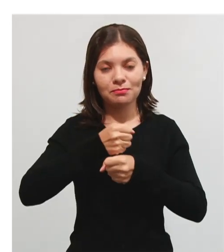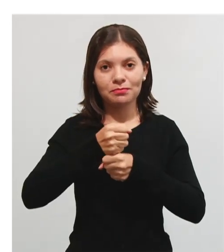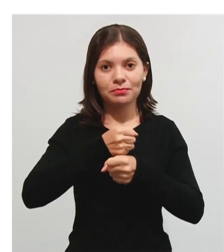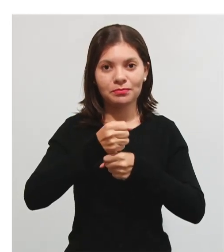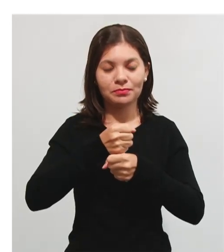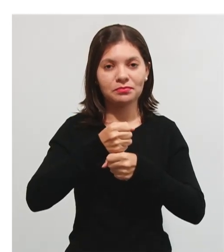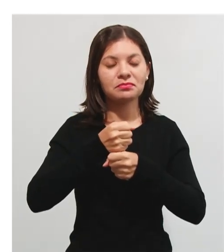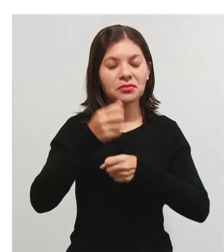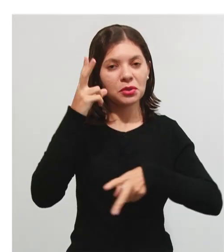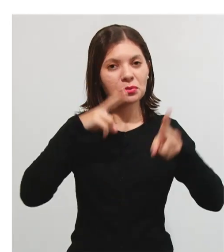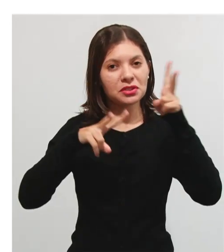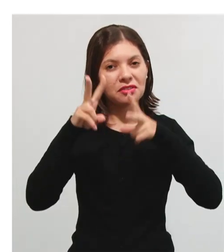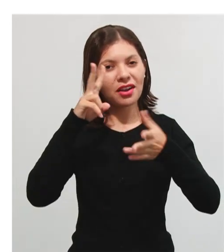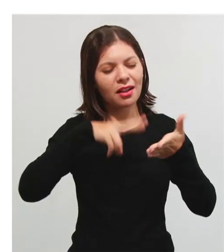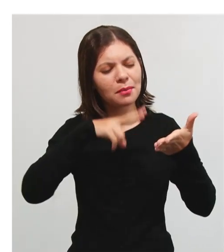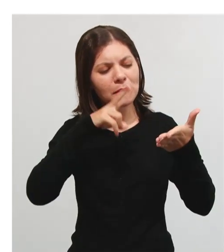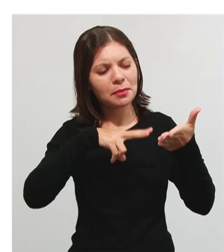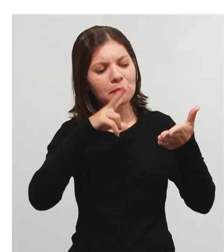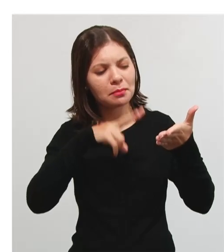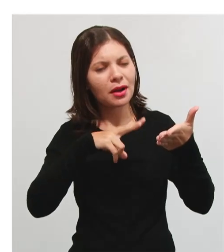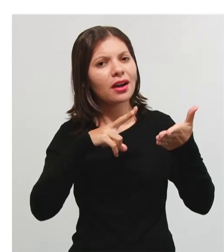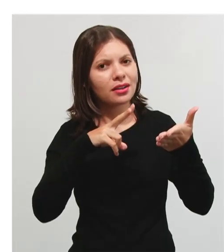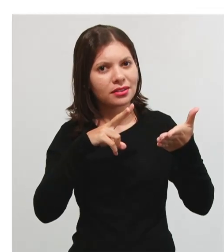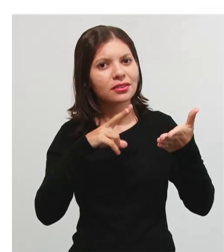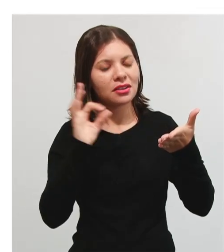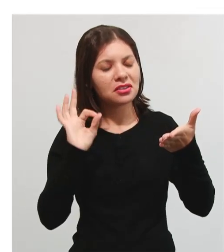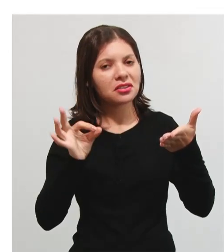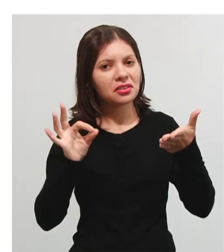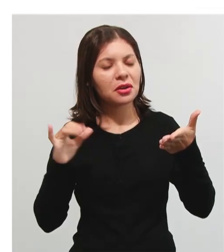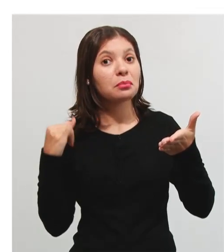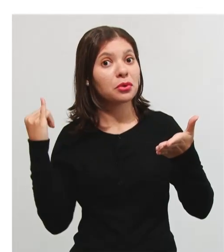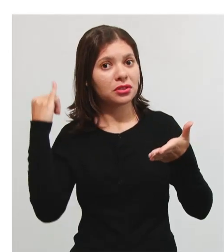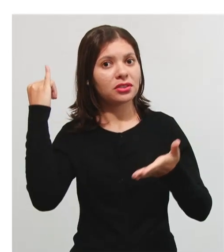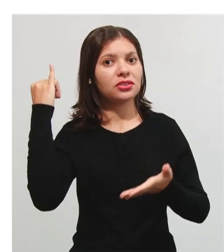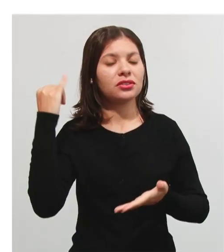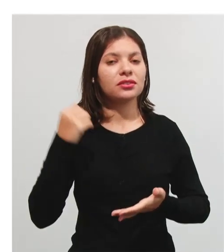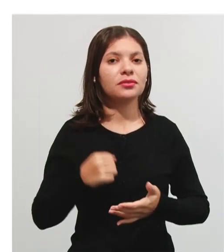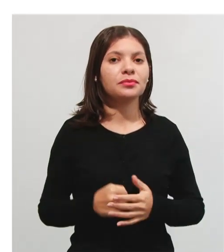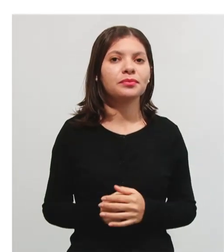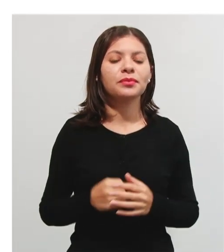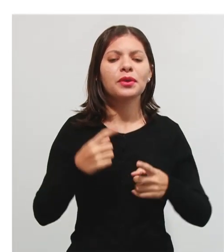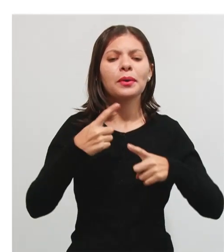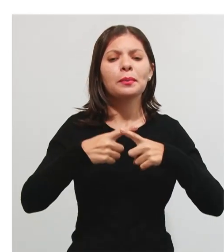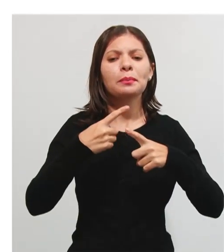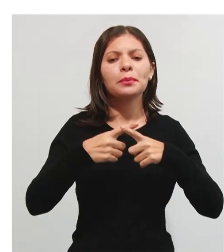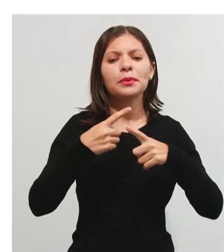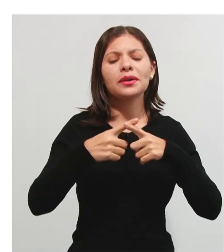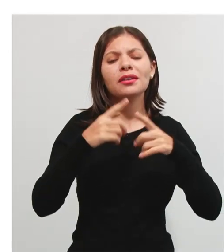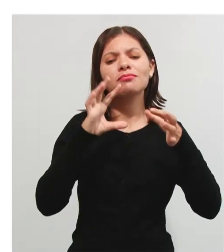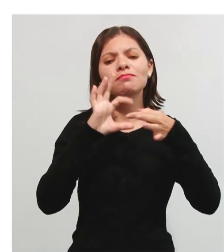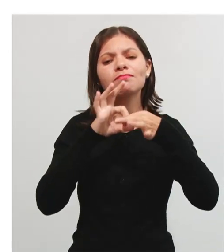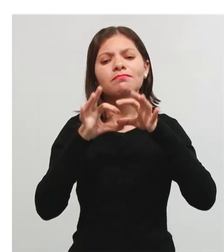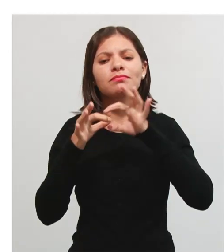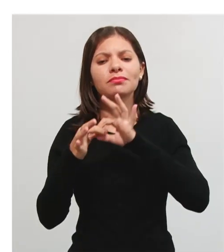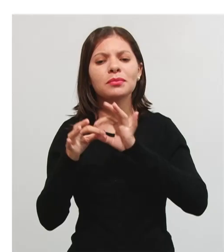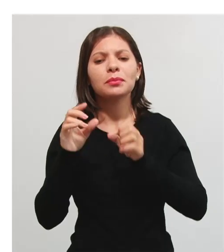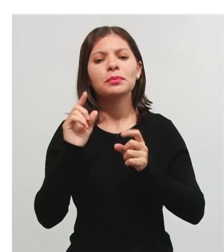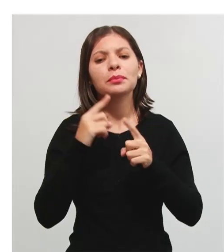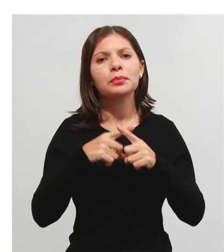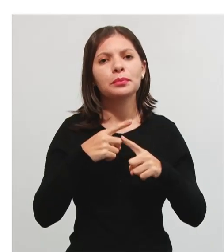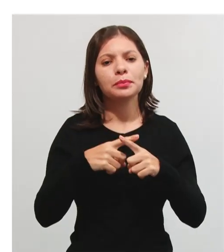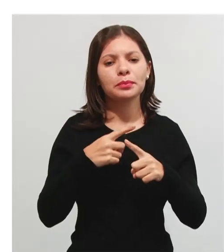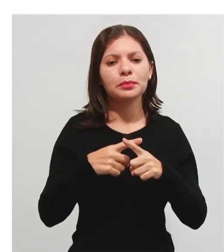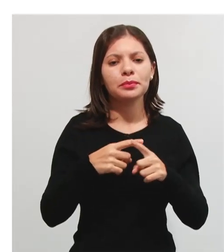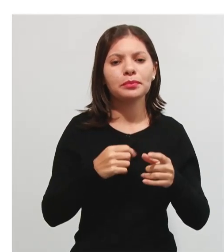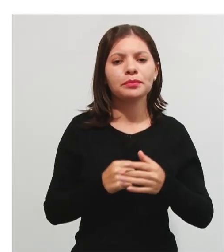observar, ler junto ao material, que eu acho muito importante, né? E por que ele coloca esse interligado? Porque o planejamento, a programação e